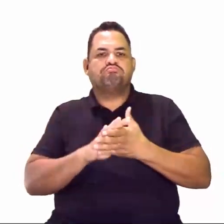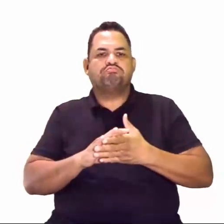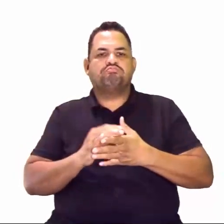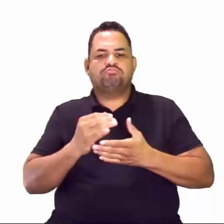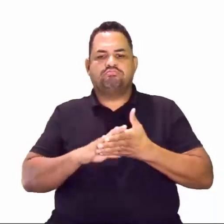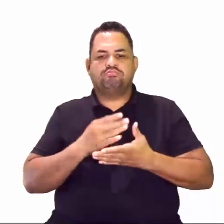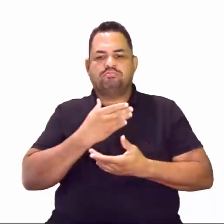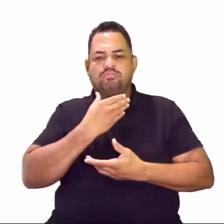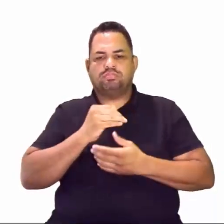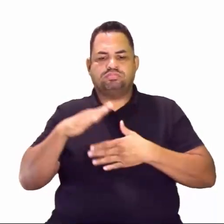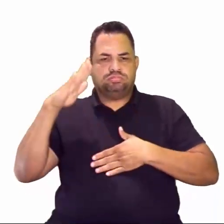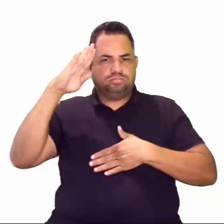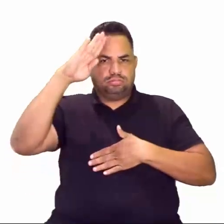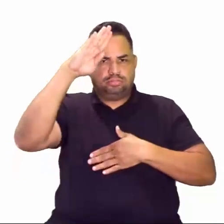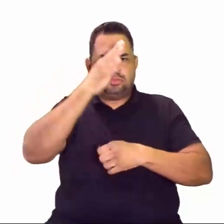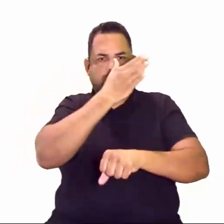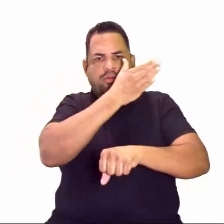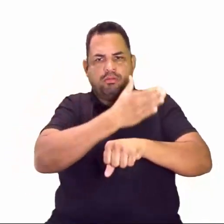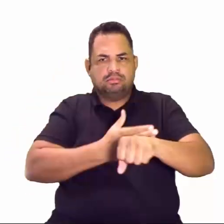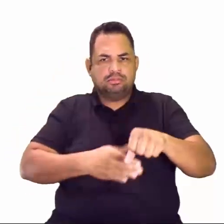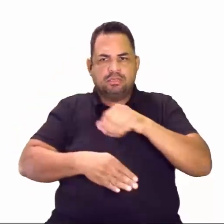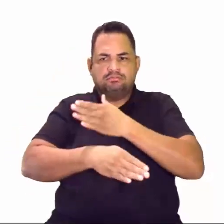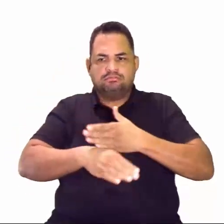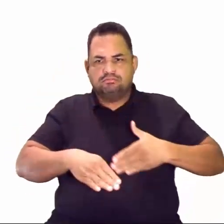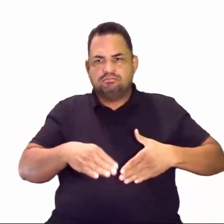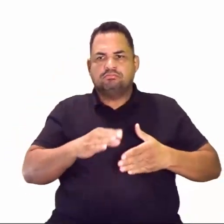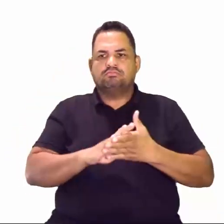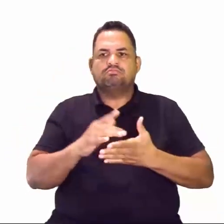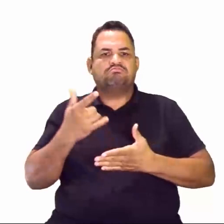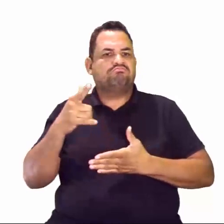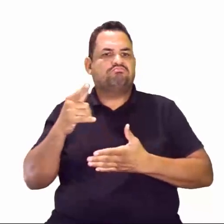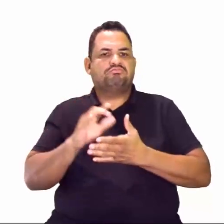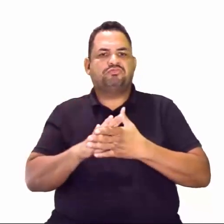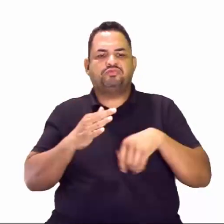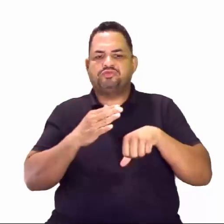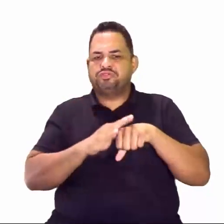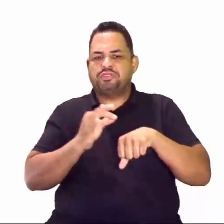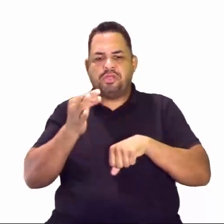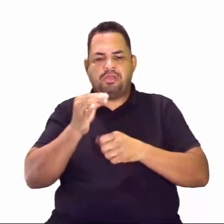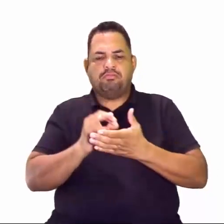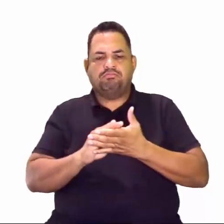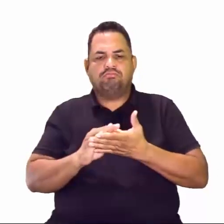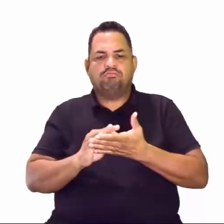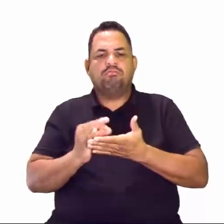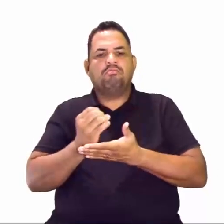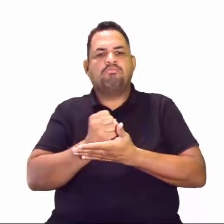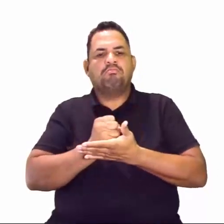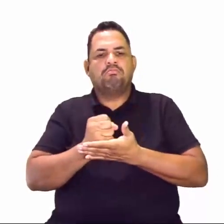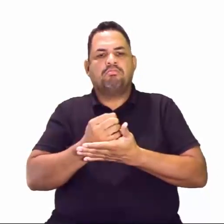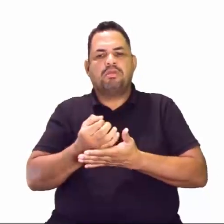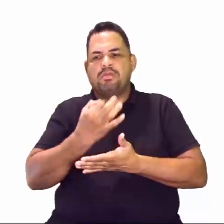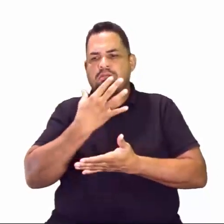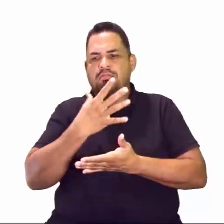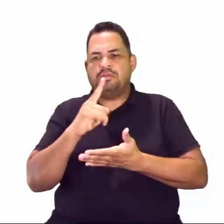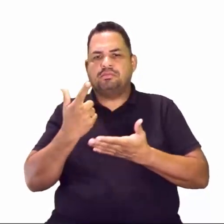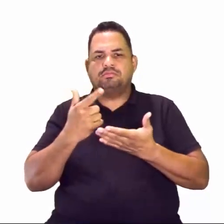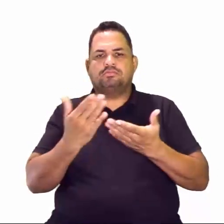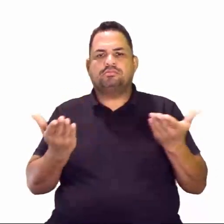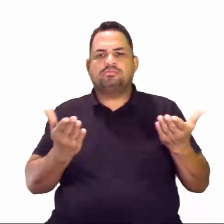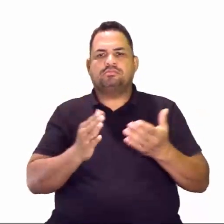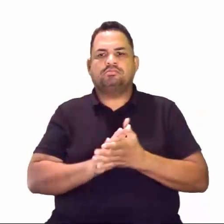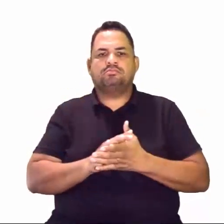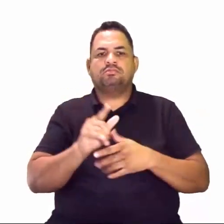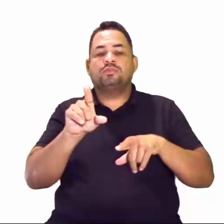a amputar os membros. Na época não havia antibióticos. E assim, assinale a alternativa